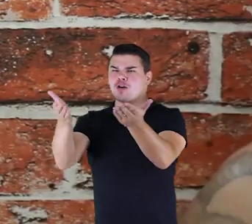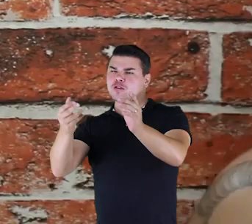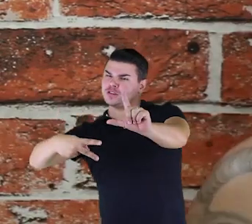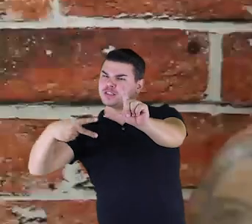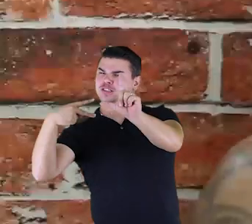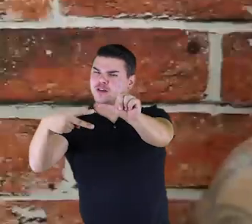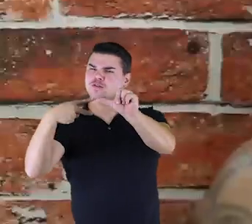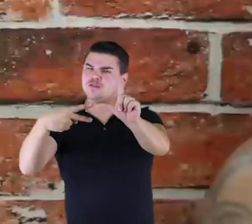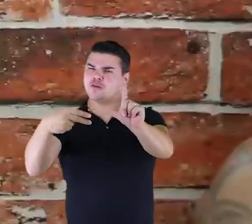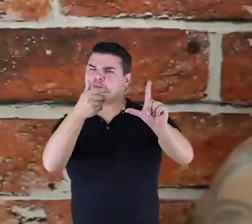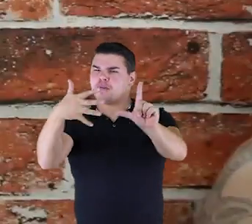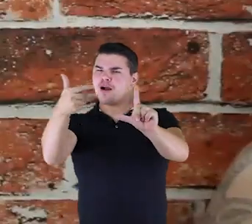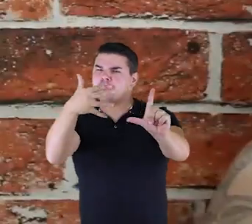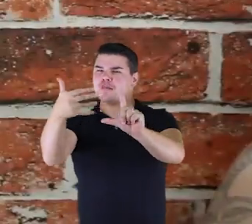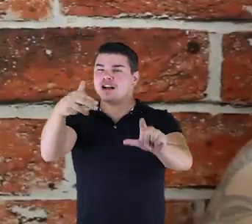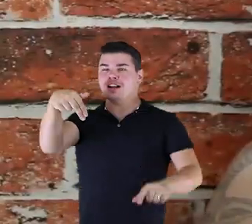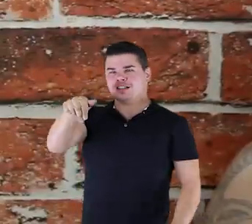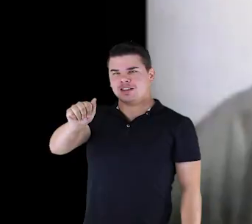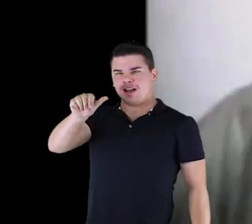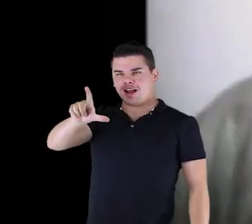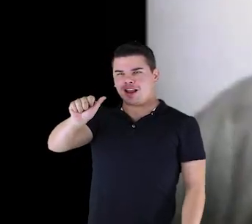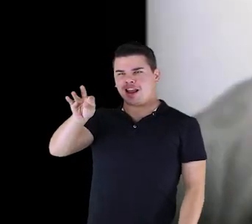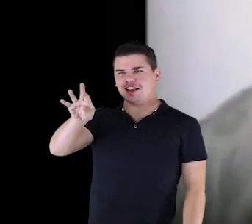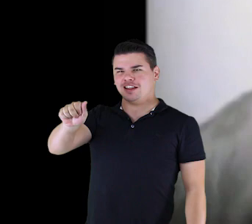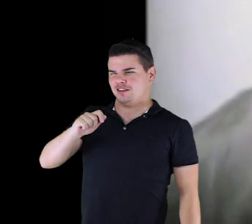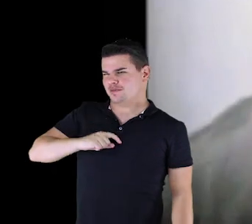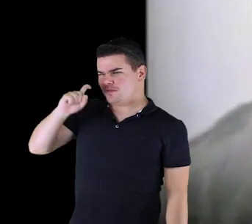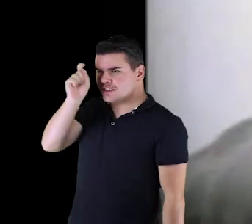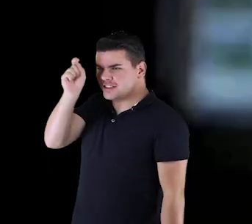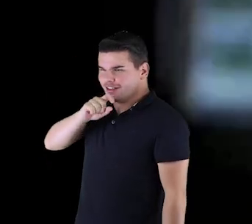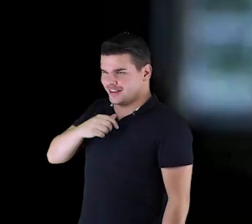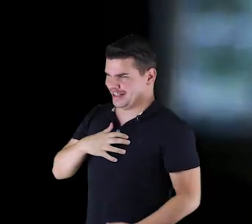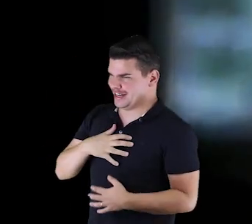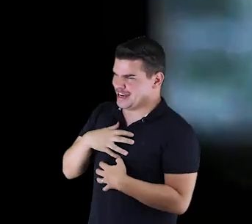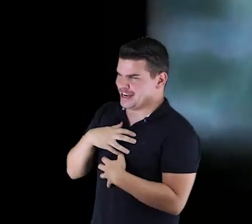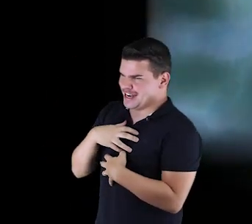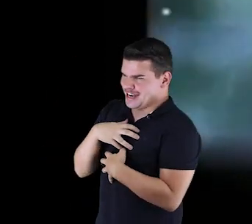Está no ar o segundo episódio do Na Lata. Mentira!